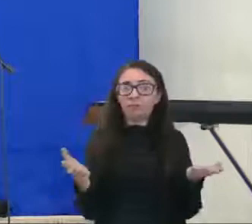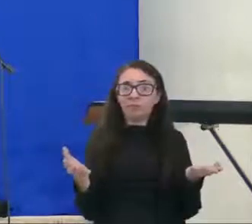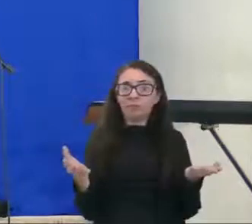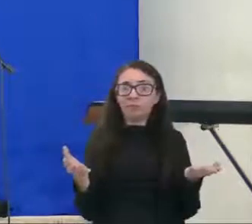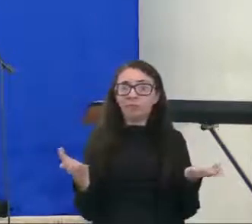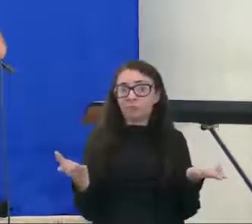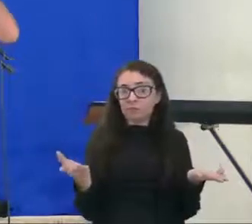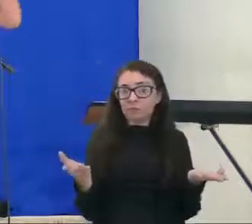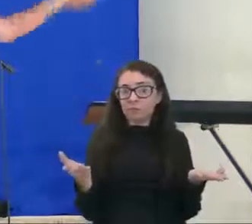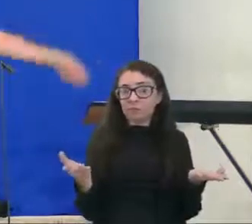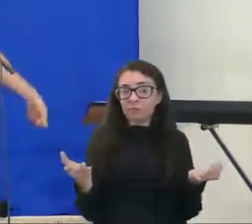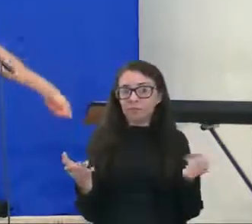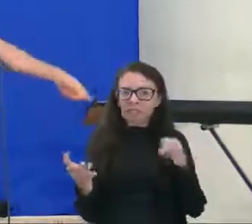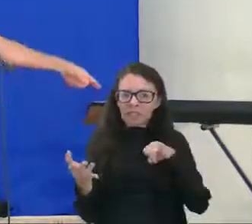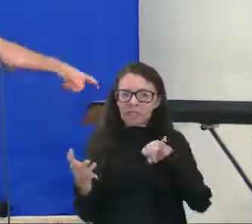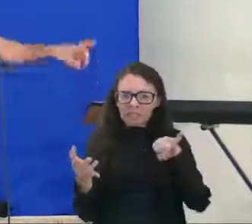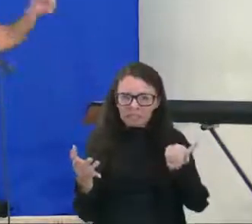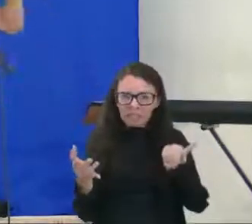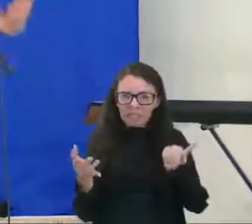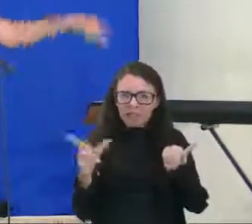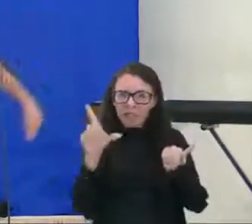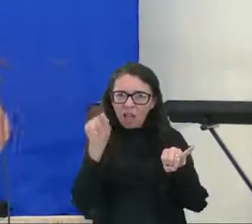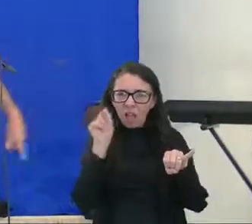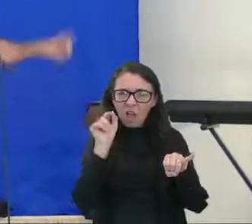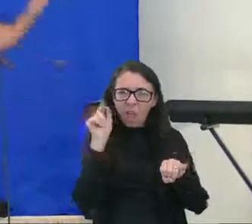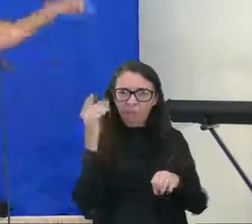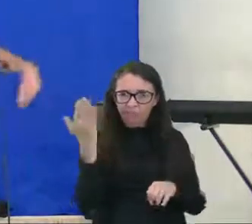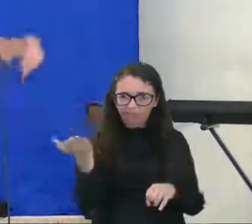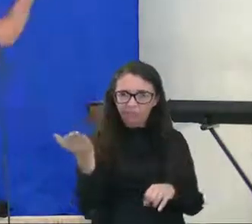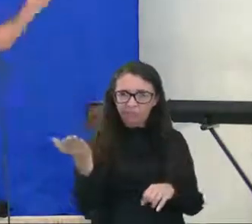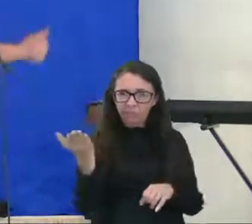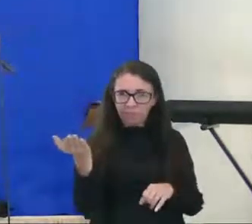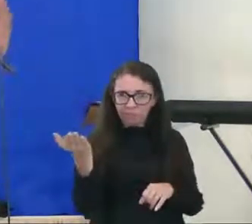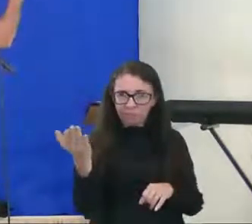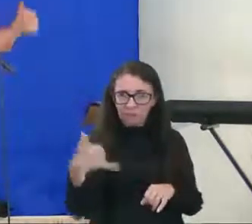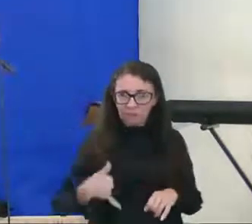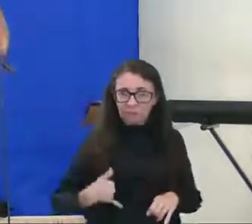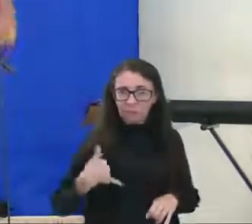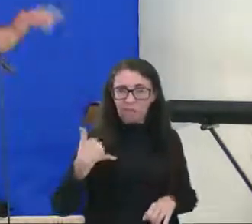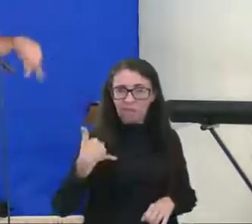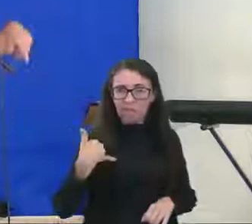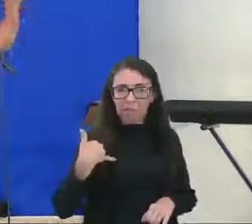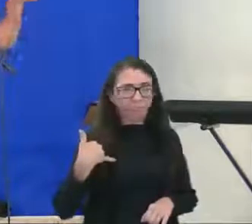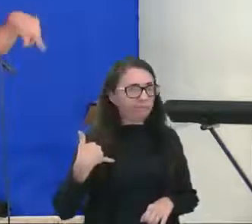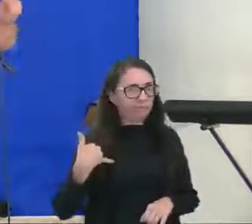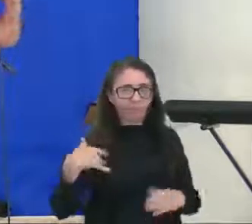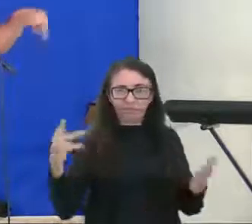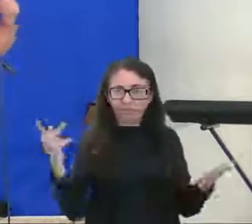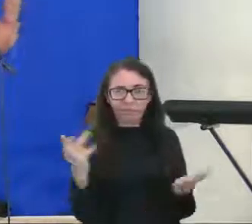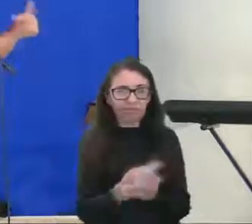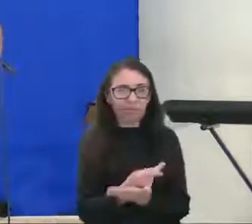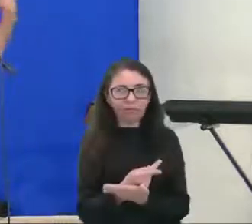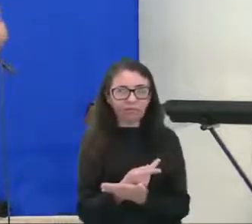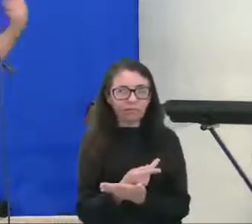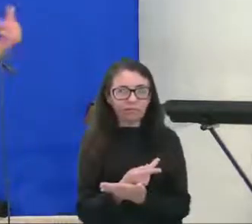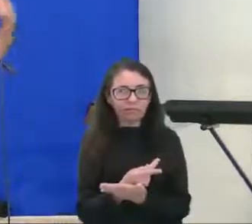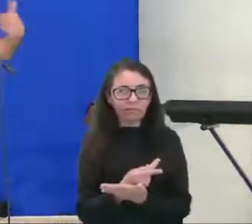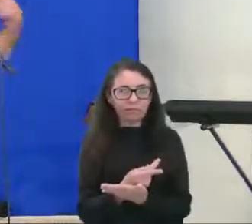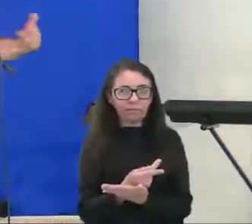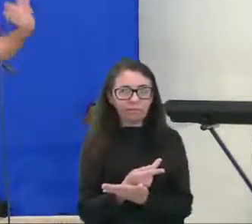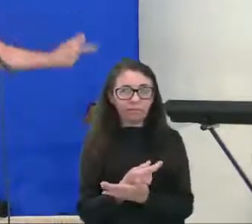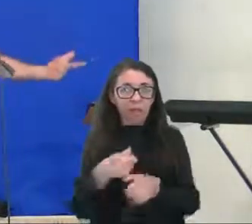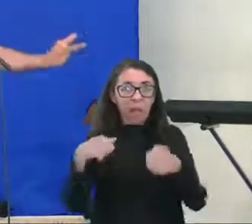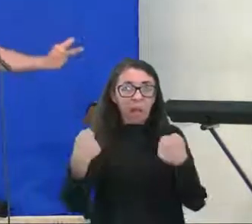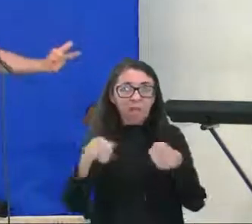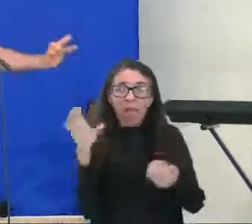Né? Cristo que nos liberta disso. Mas a herança adoniana da carne, do agir, da tendência para as coisas do mal, está lá combatendo